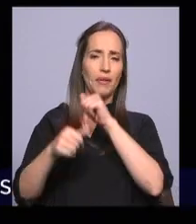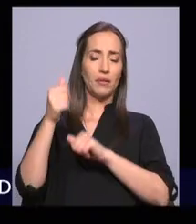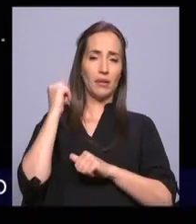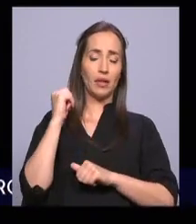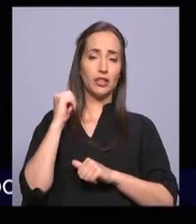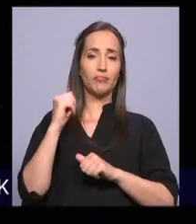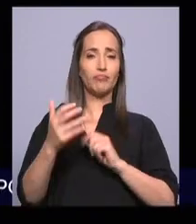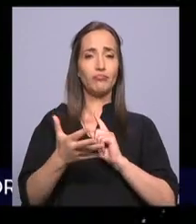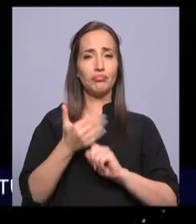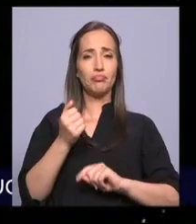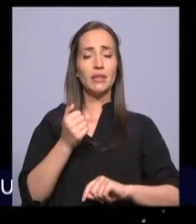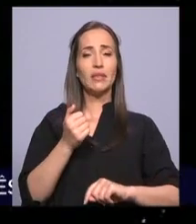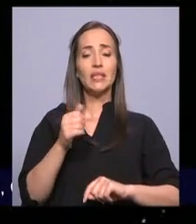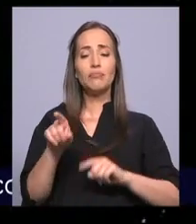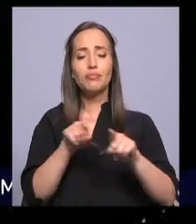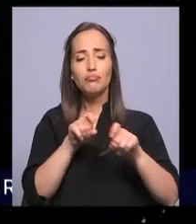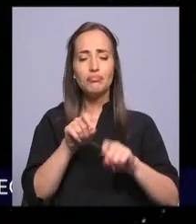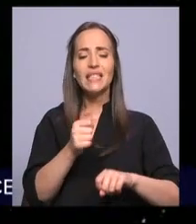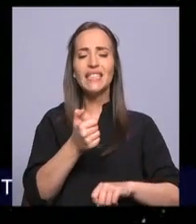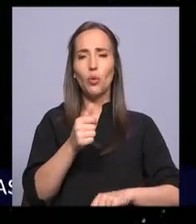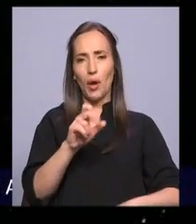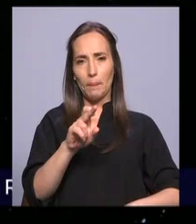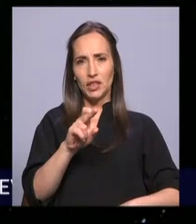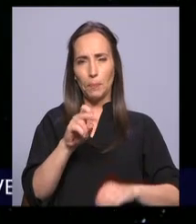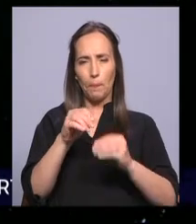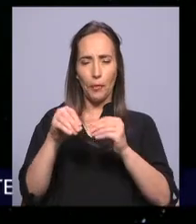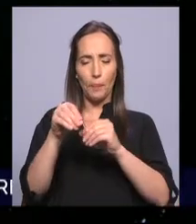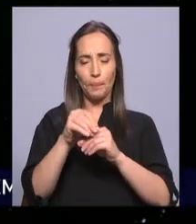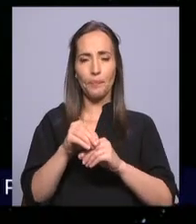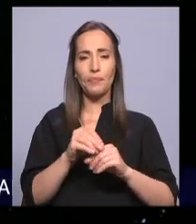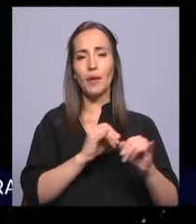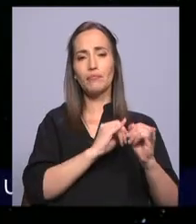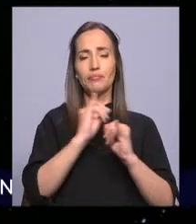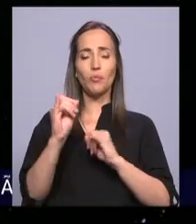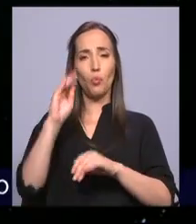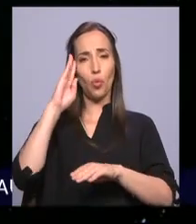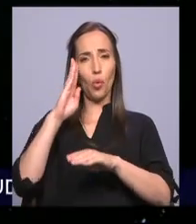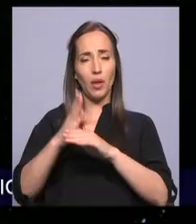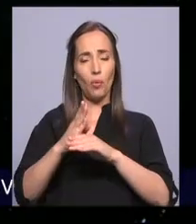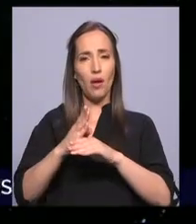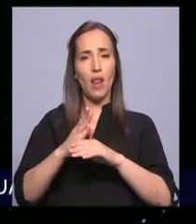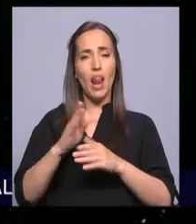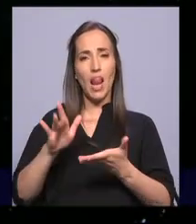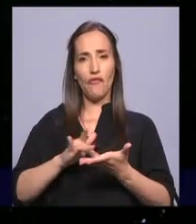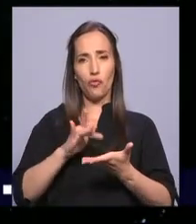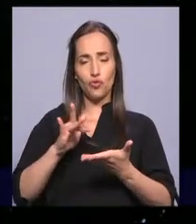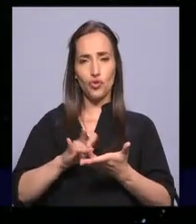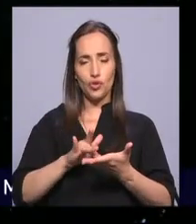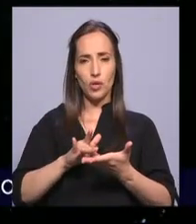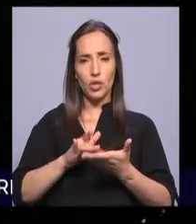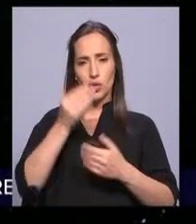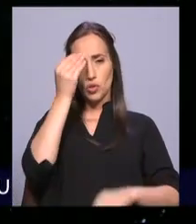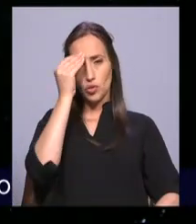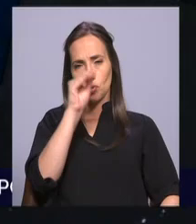de 5 gramas de poeiras e de pó. E agora a viagem para terminar é por livros. Hoje trago mais umas sugestões